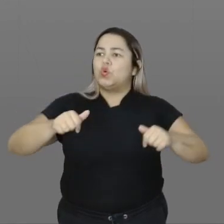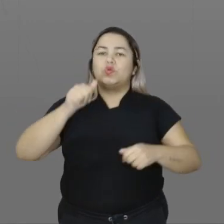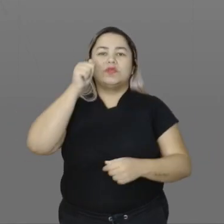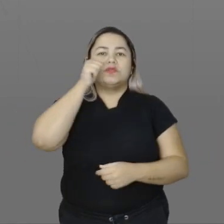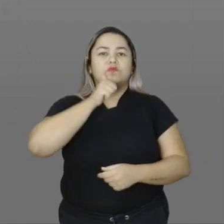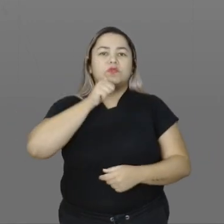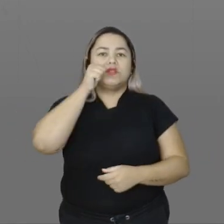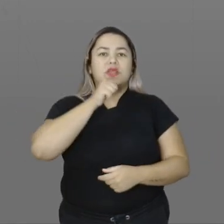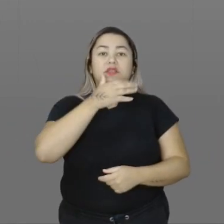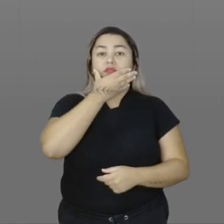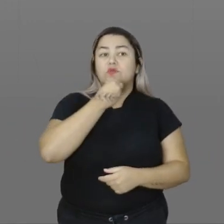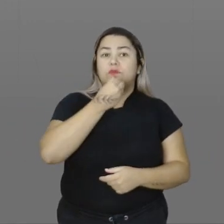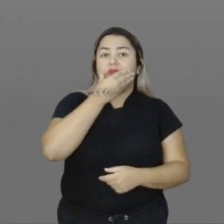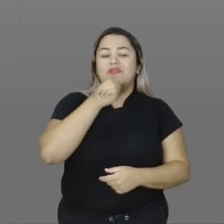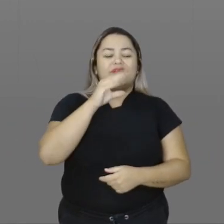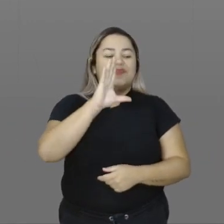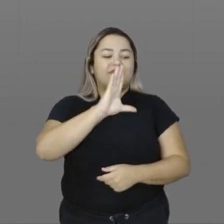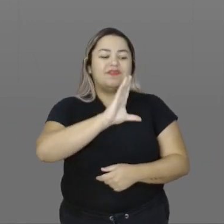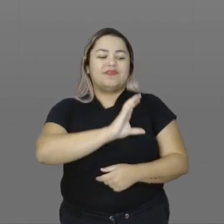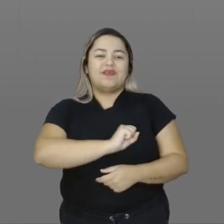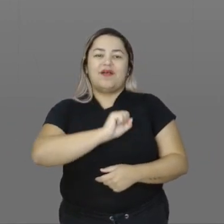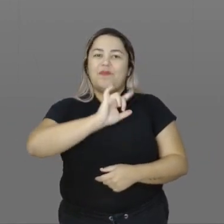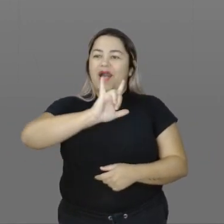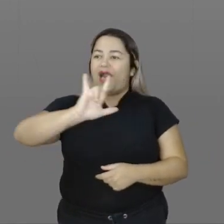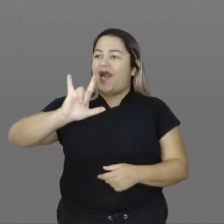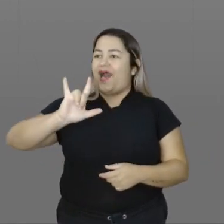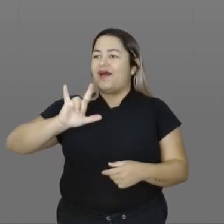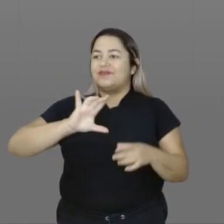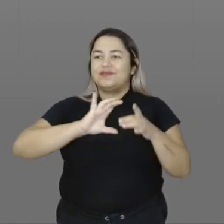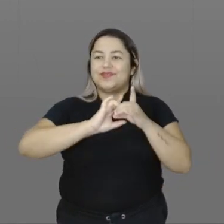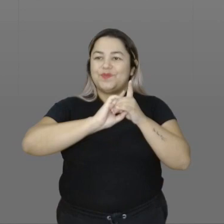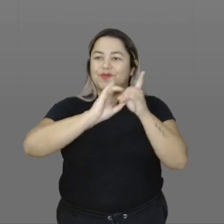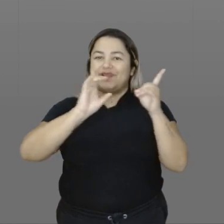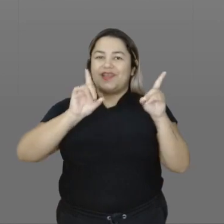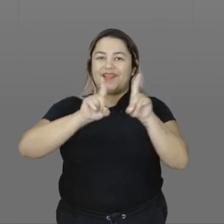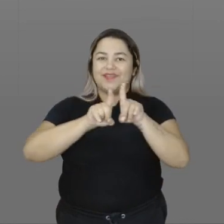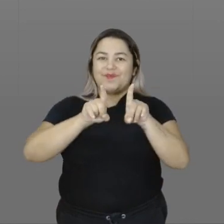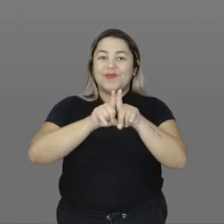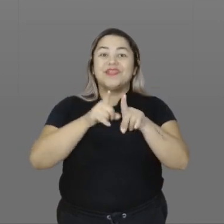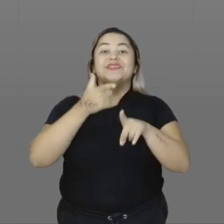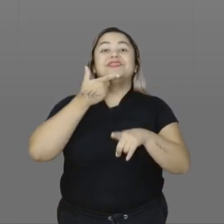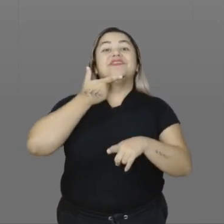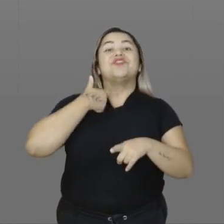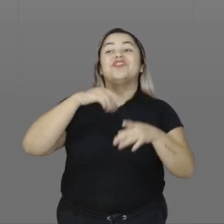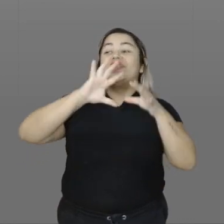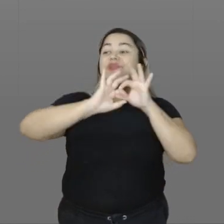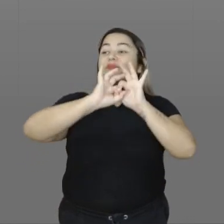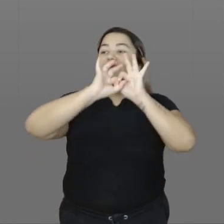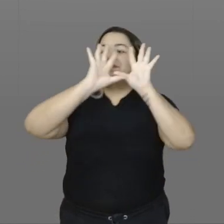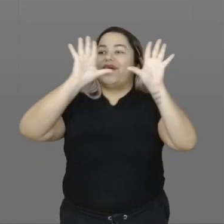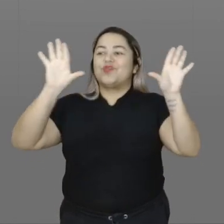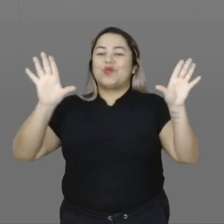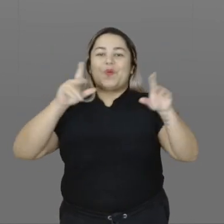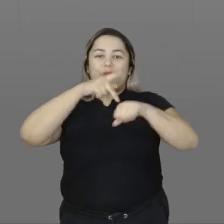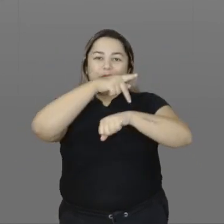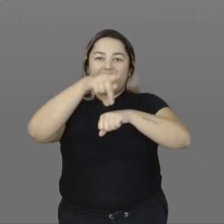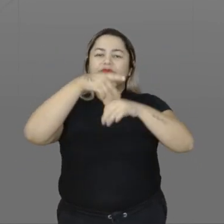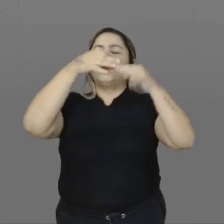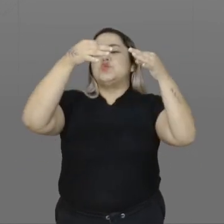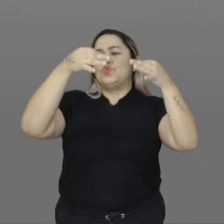e homens que amam a democracia, que querem liberdade, que querem um país mais